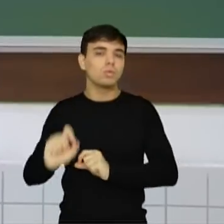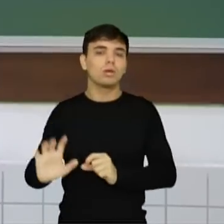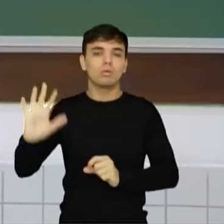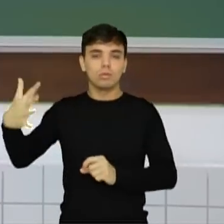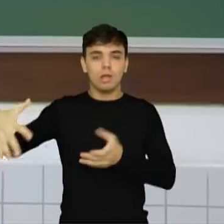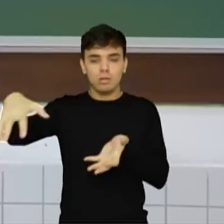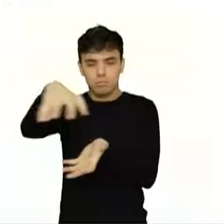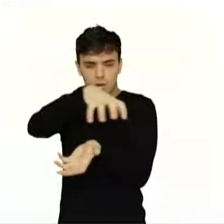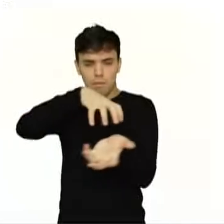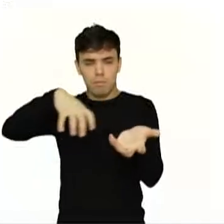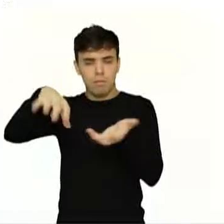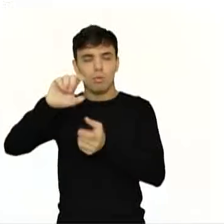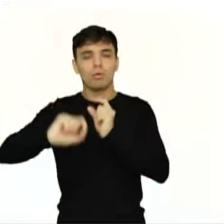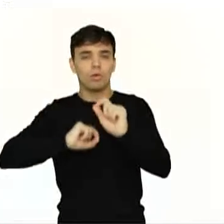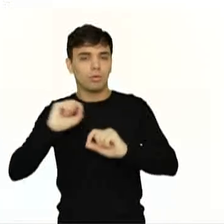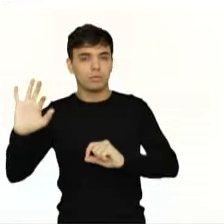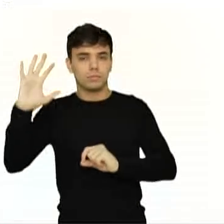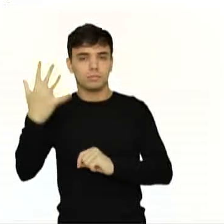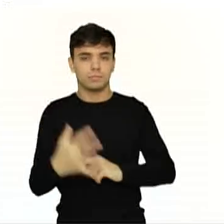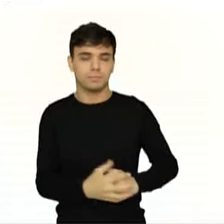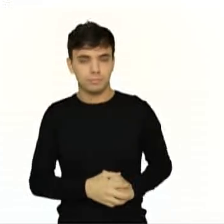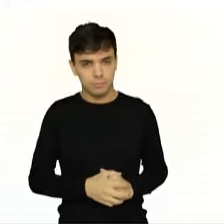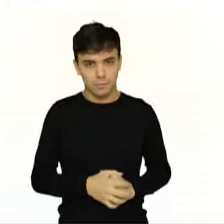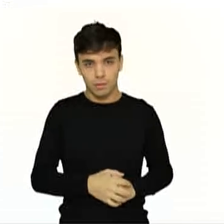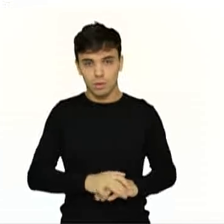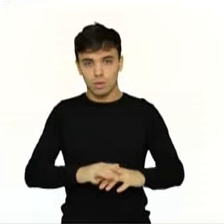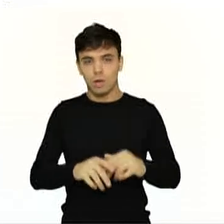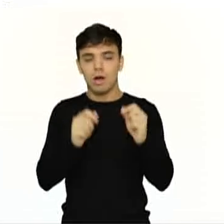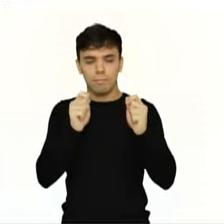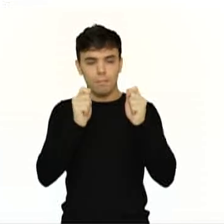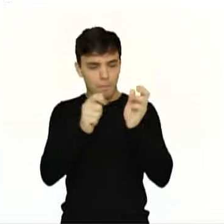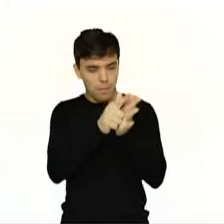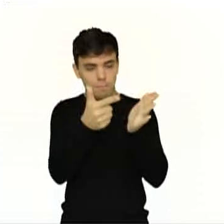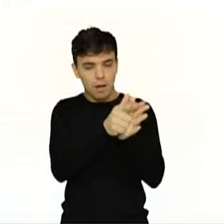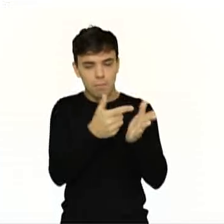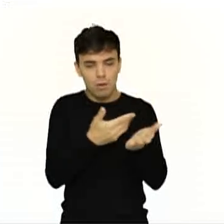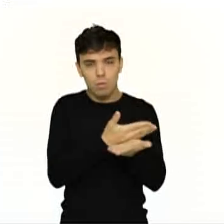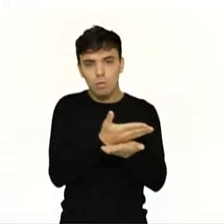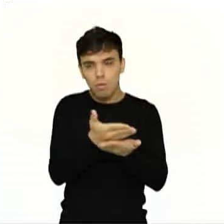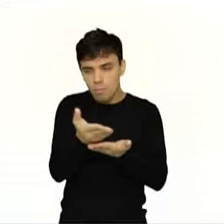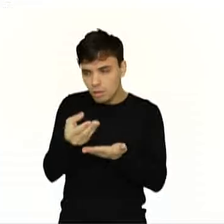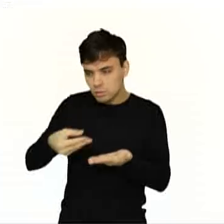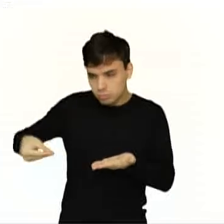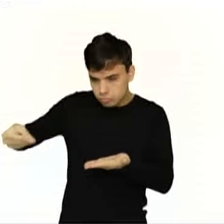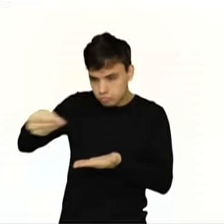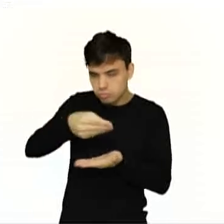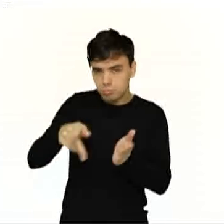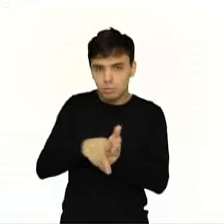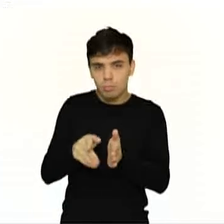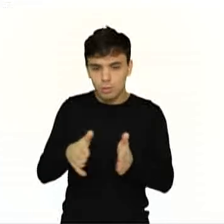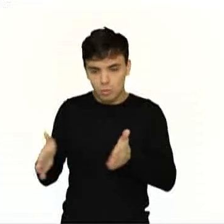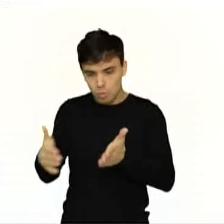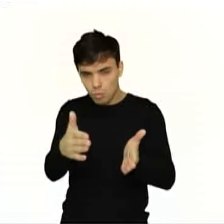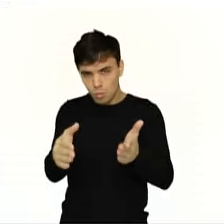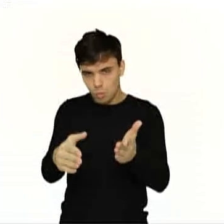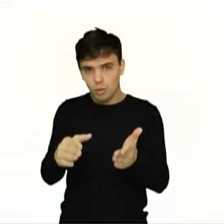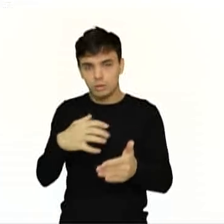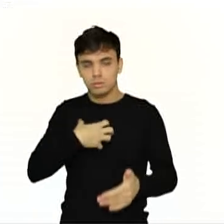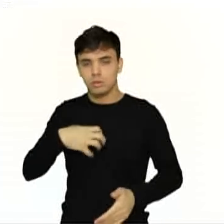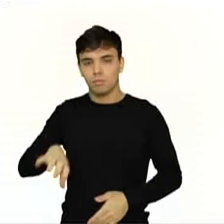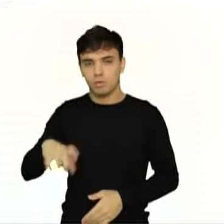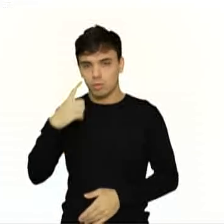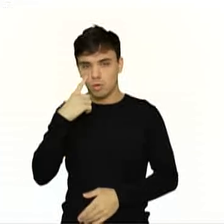rebelião? Bom, quando os panfletos começaram a circular nas ruas de Salvador, o governador, Dom Fernando